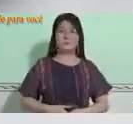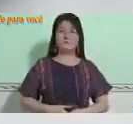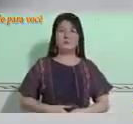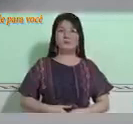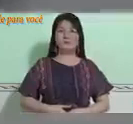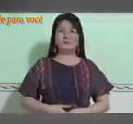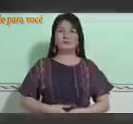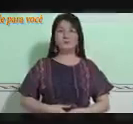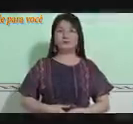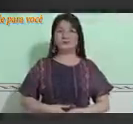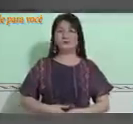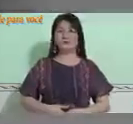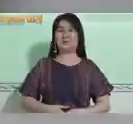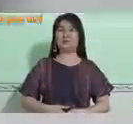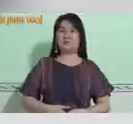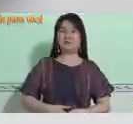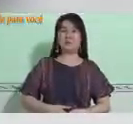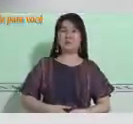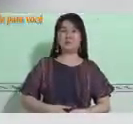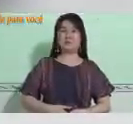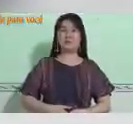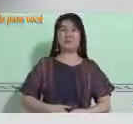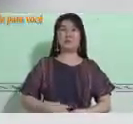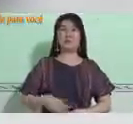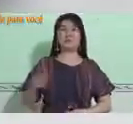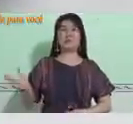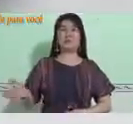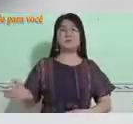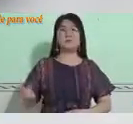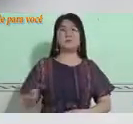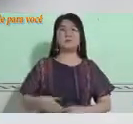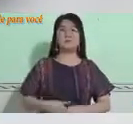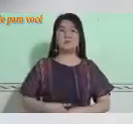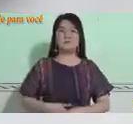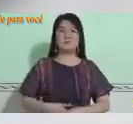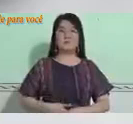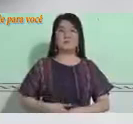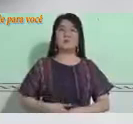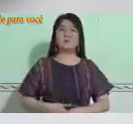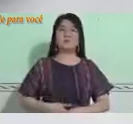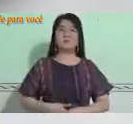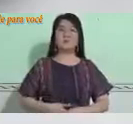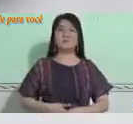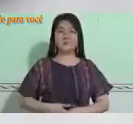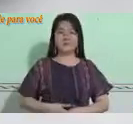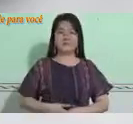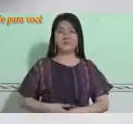Asmazão, dois pontos: falta de ar e sensação de que o ar não chega aos pulmões, tosse especialmente à